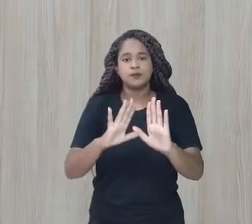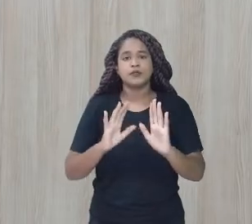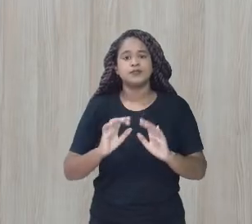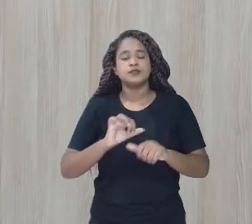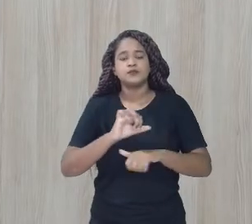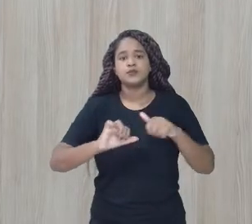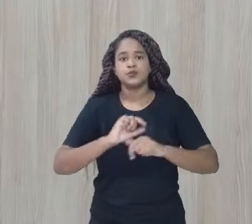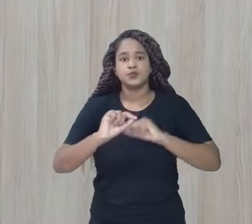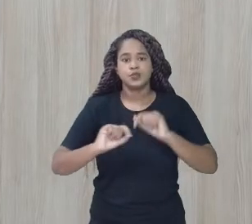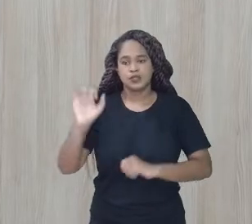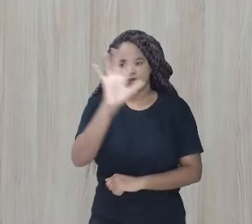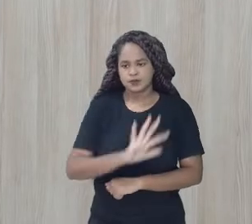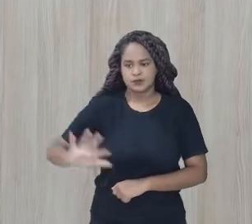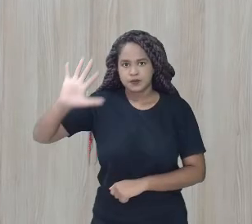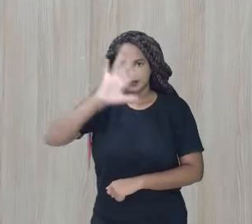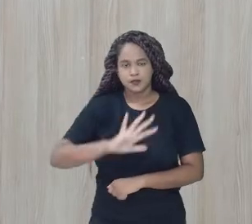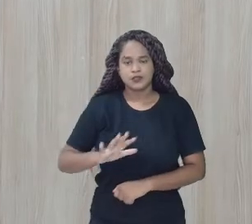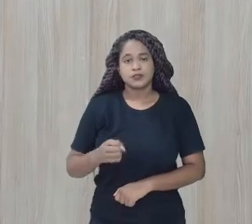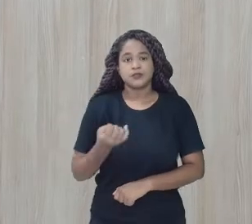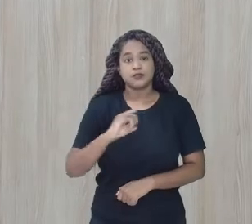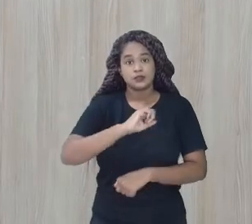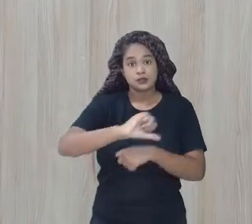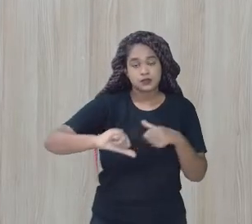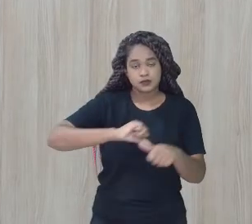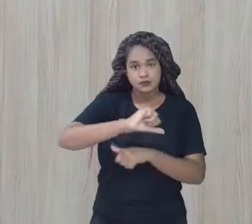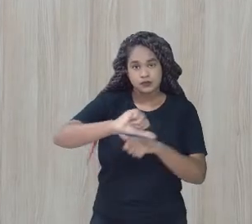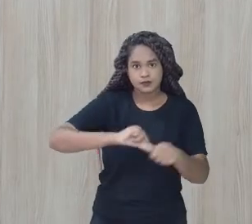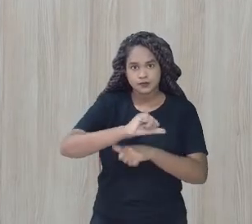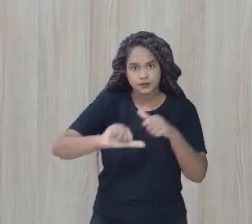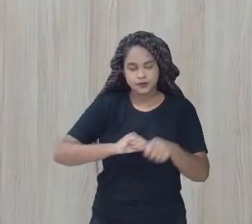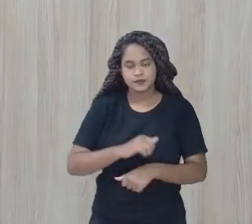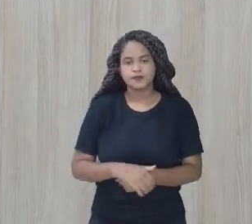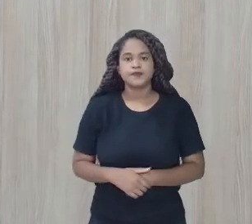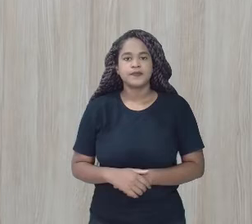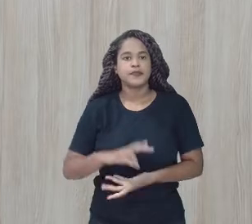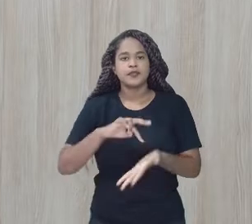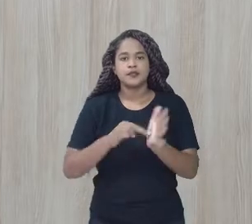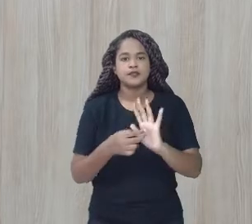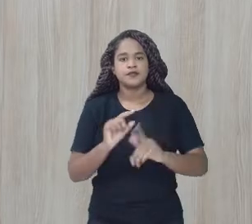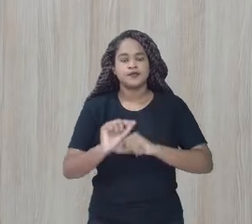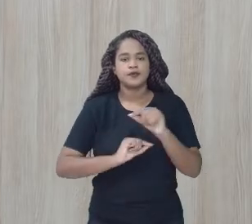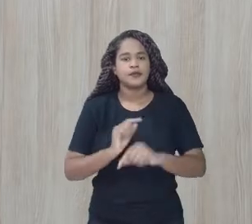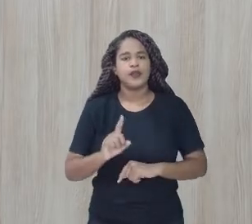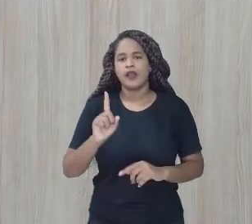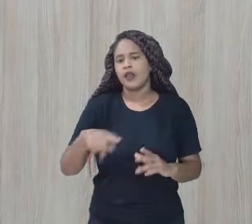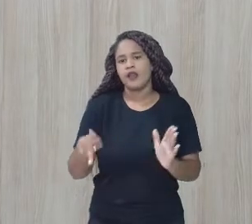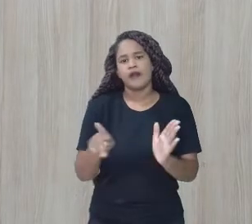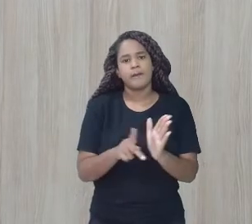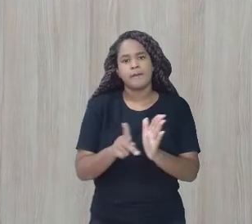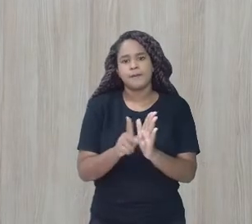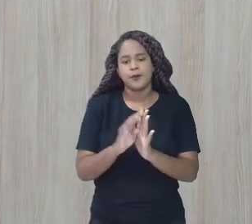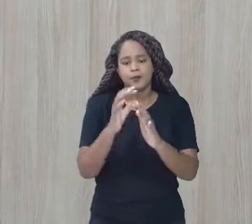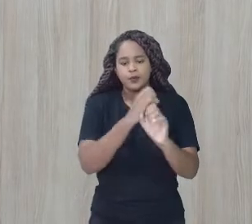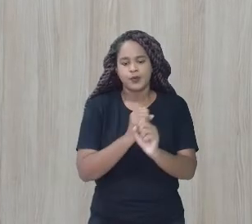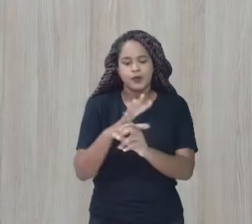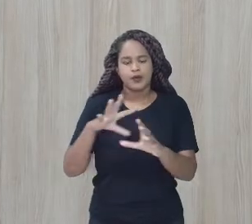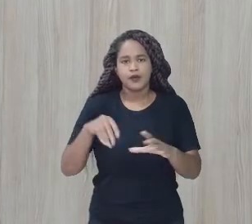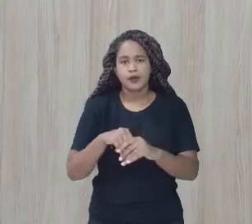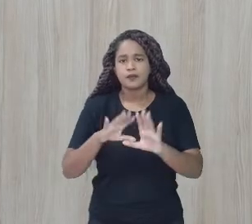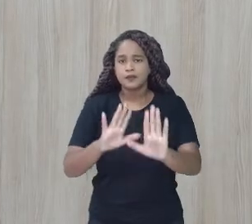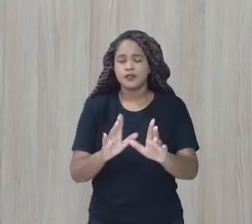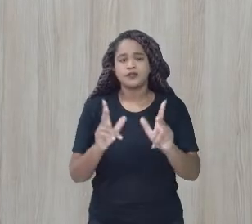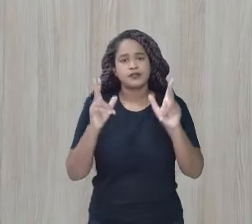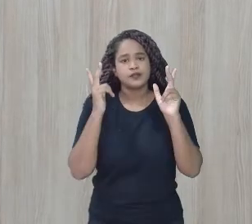mudando o cenário. Então, se houver alguma mudança dentro desse caminho, vai ser uma mudança própria daquele problema, mas é da mesma